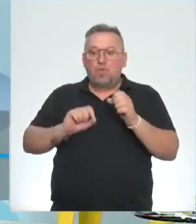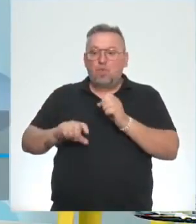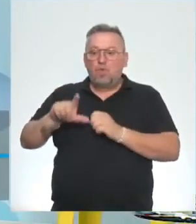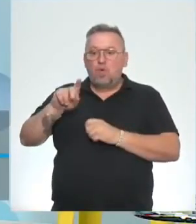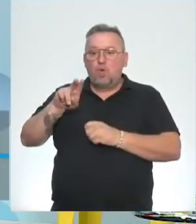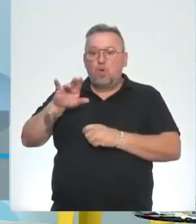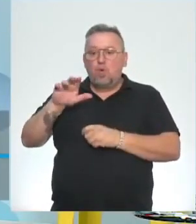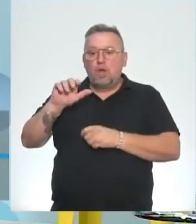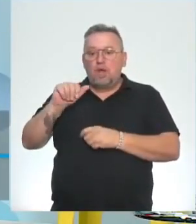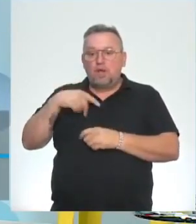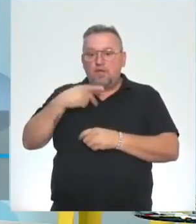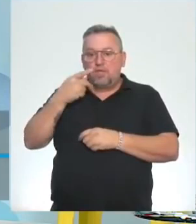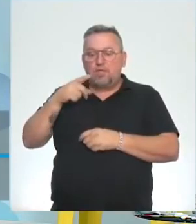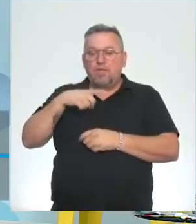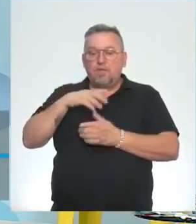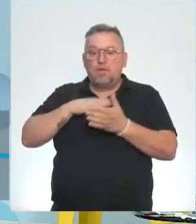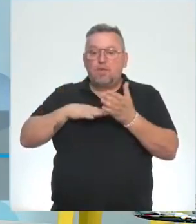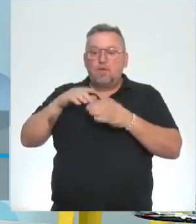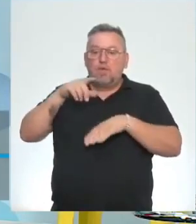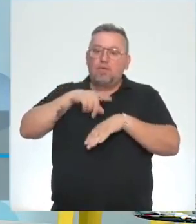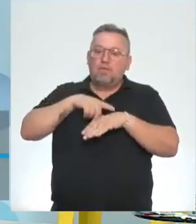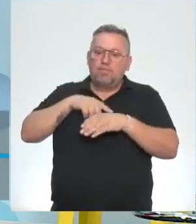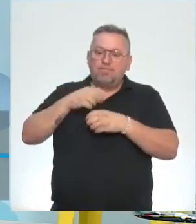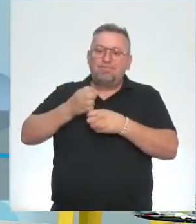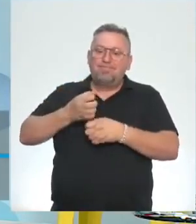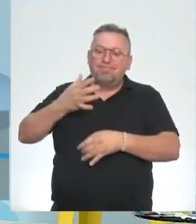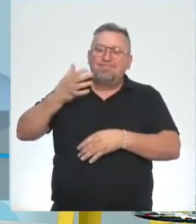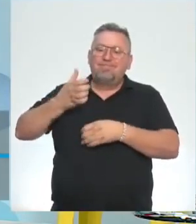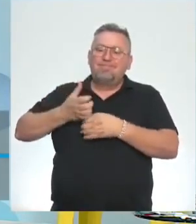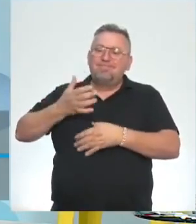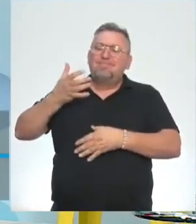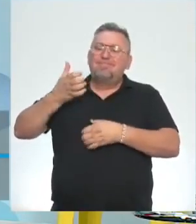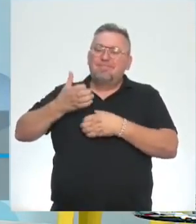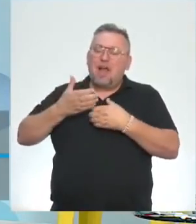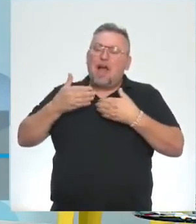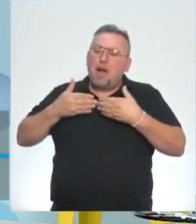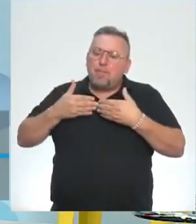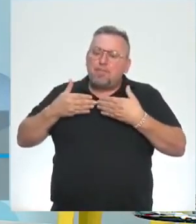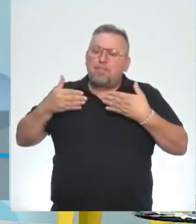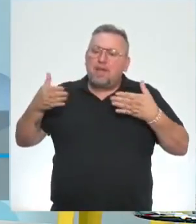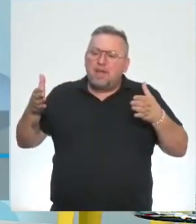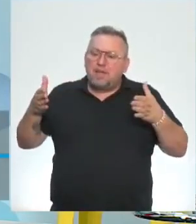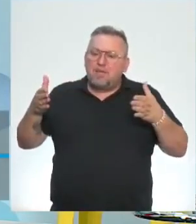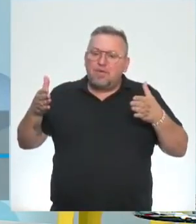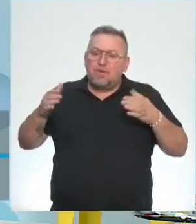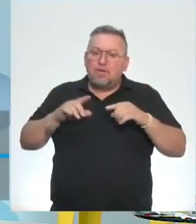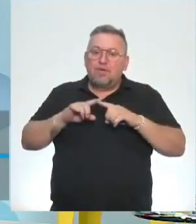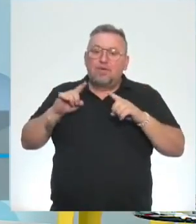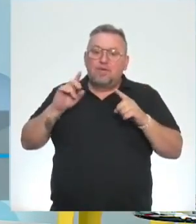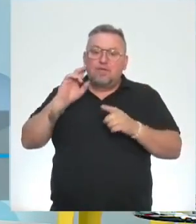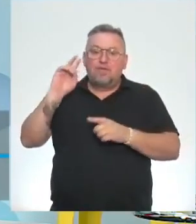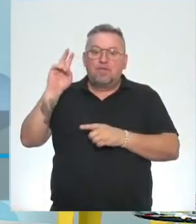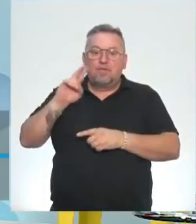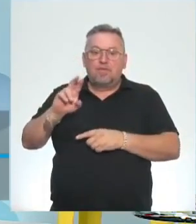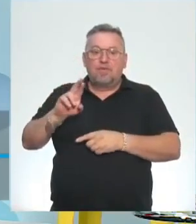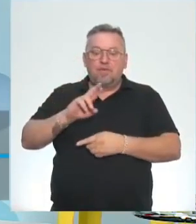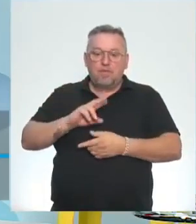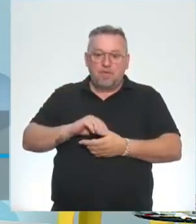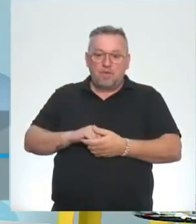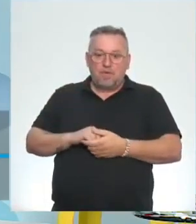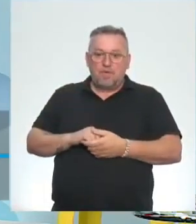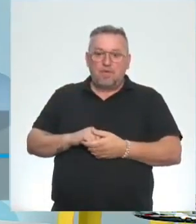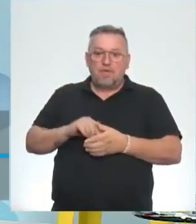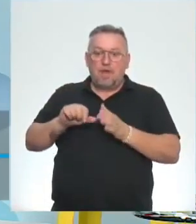Lucas, ele fez questão de falar o tempo todo sobre o chat. Ele queria que o chat fosse aberto. Então, vamos aí às respostas. Então, a